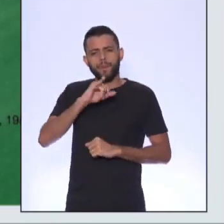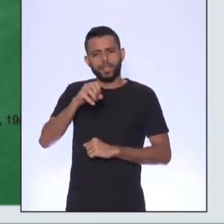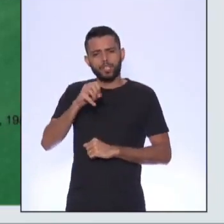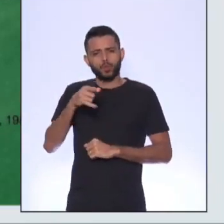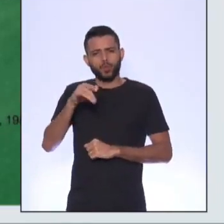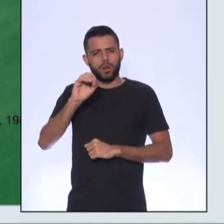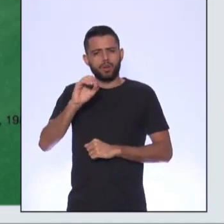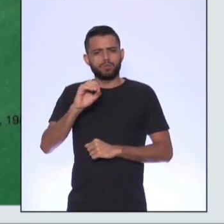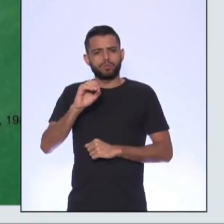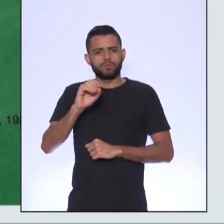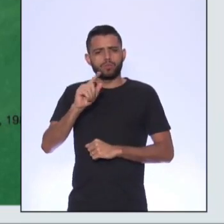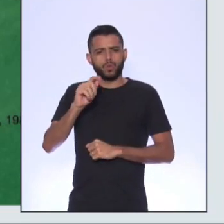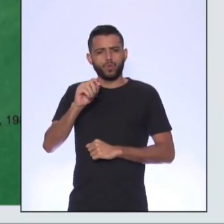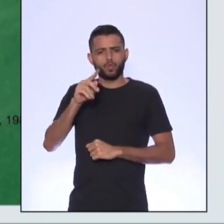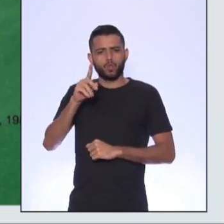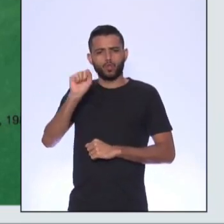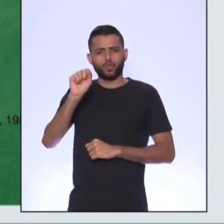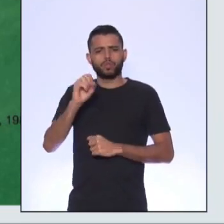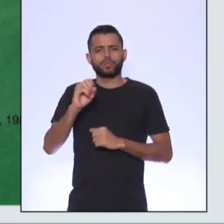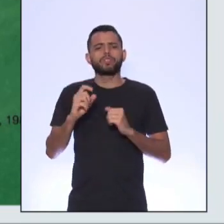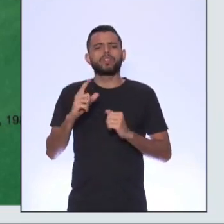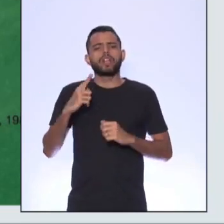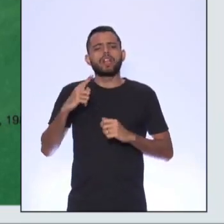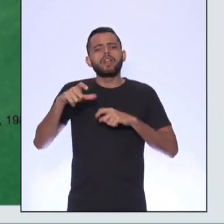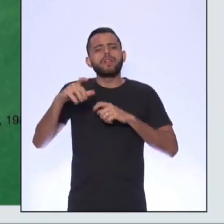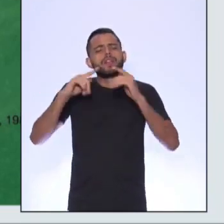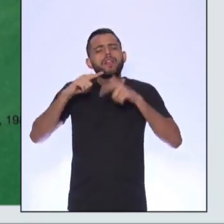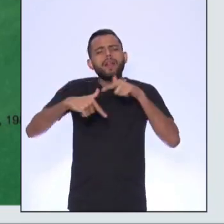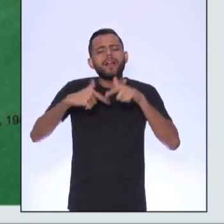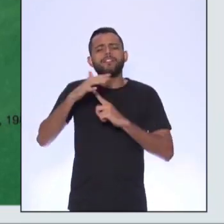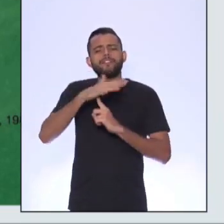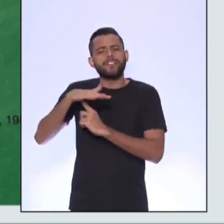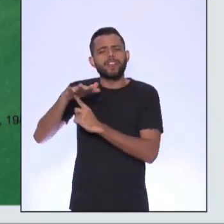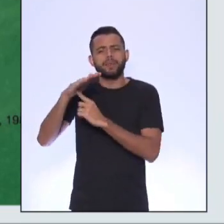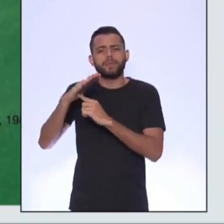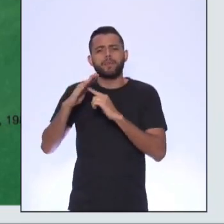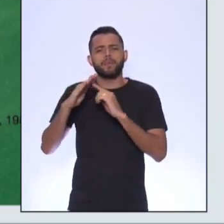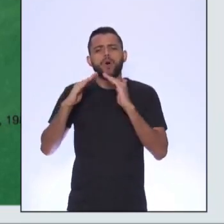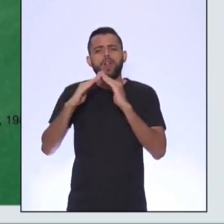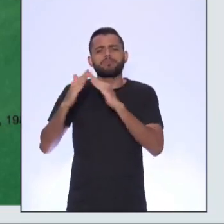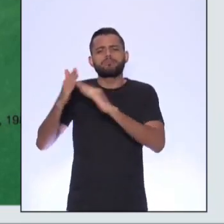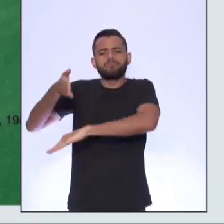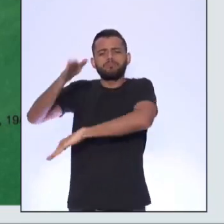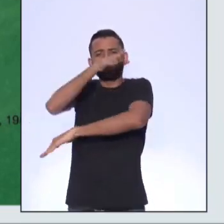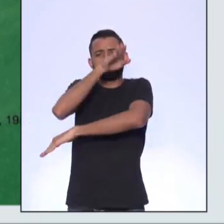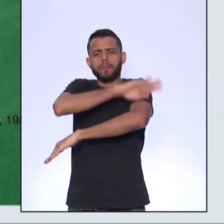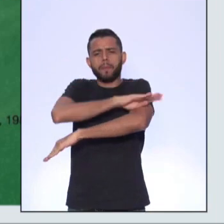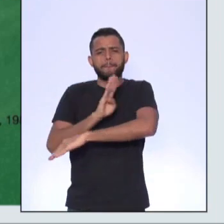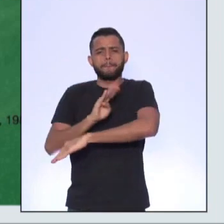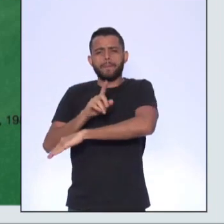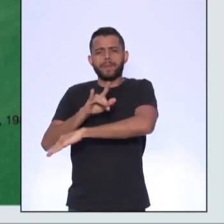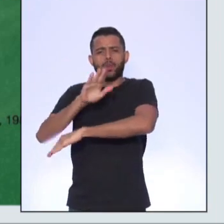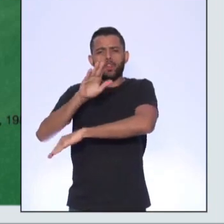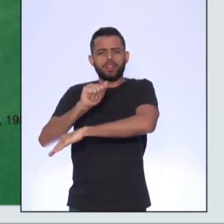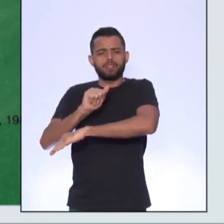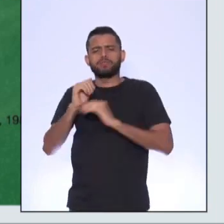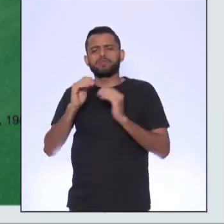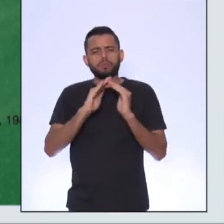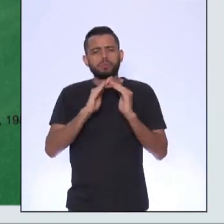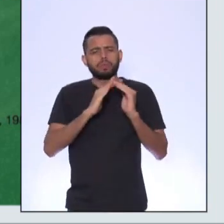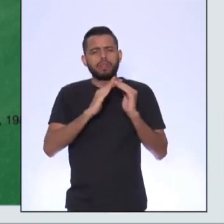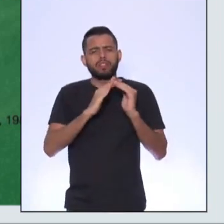feira livre e morava no Morro da Babilônia, num barracão sem número. Uma noite ele chegou no bar 20 de